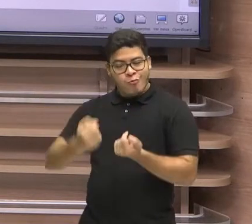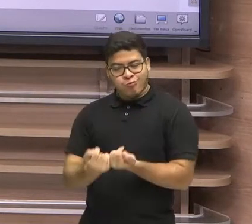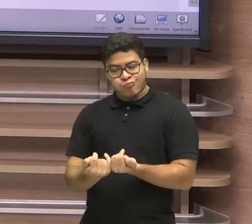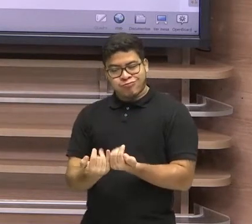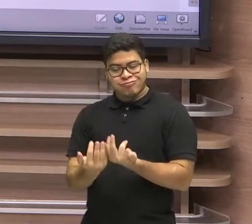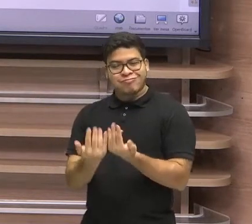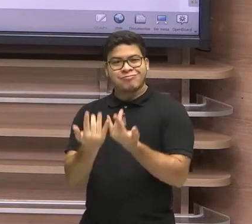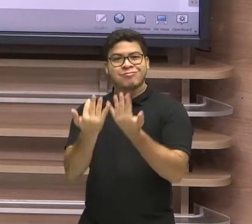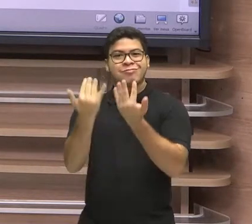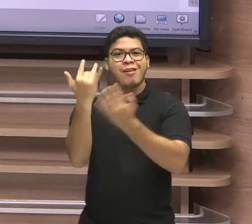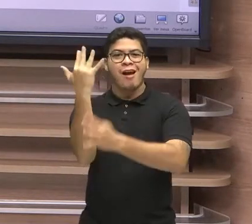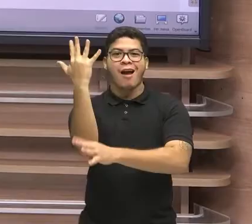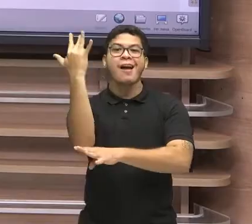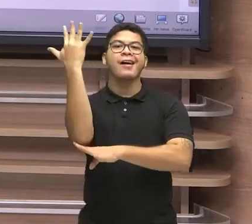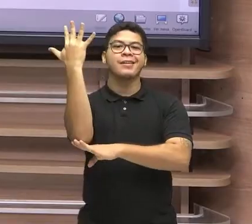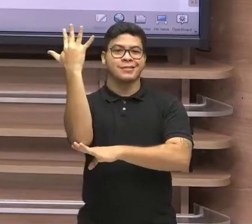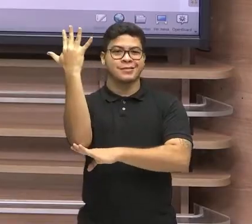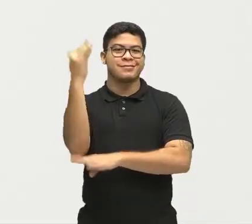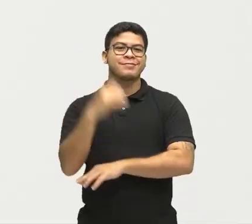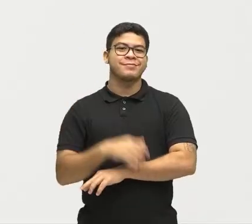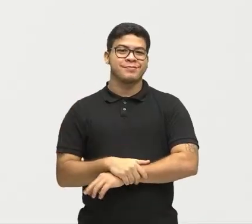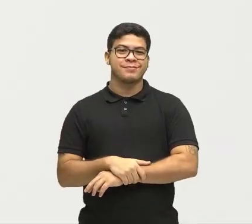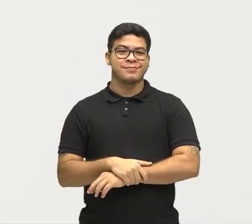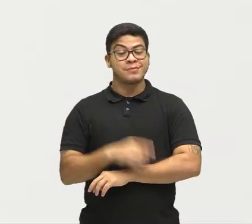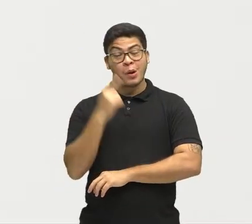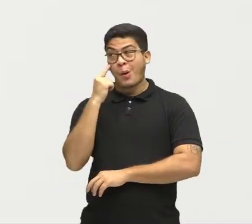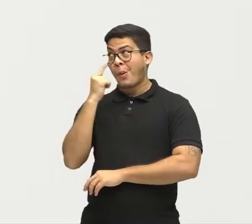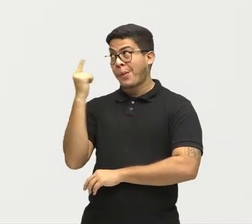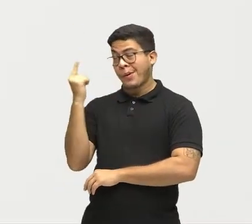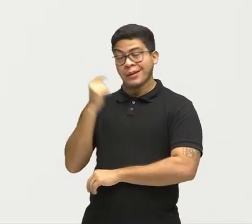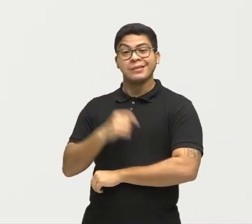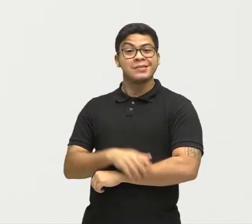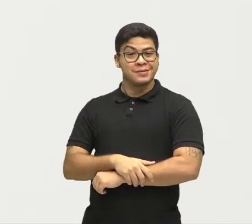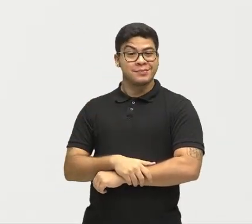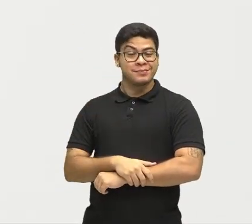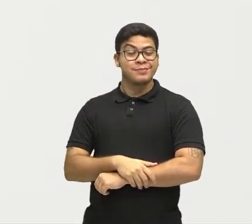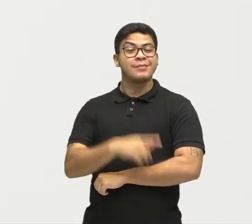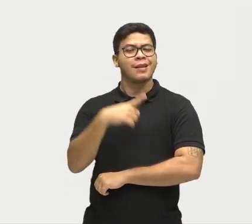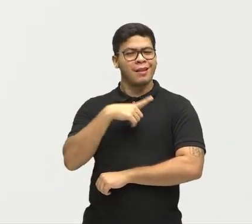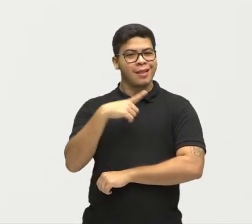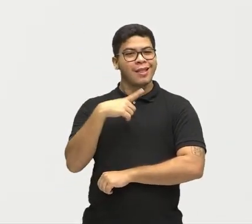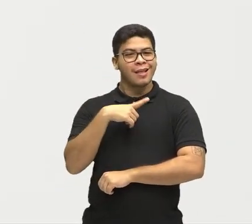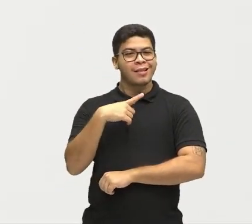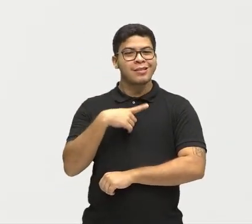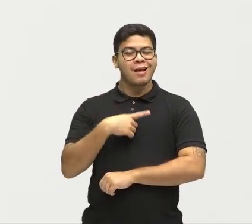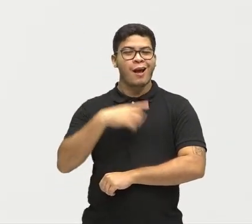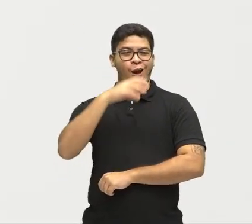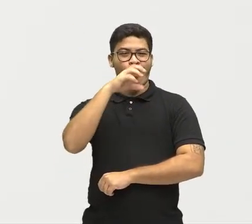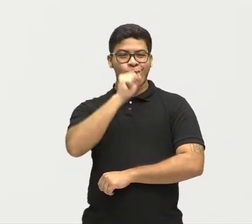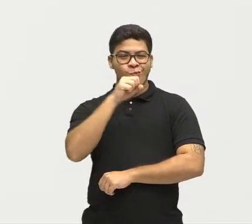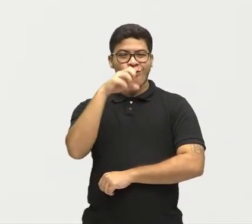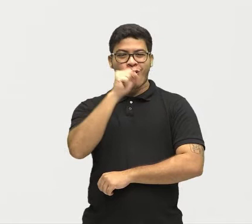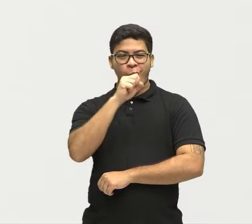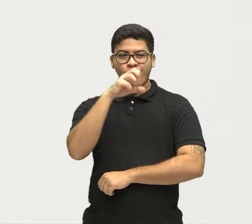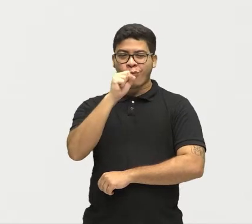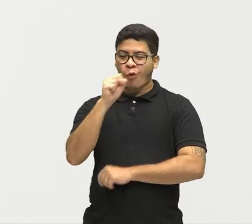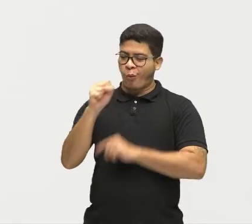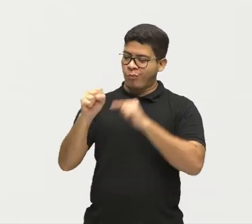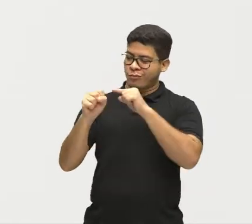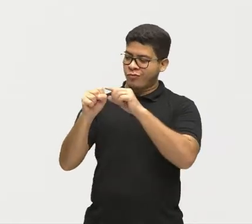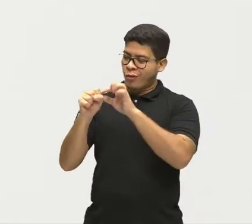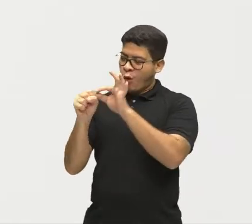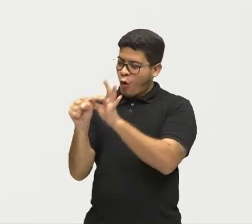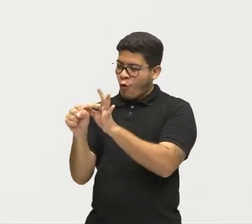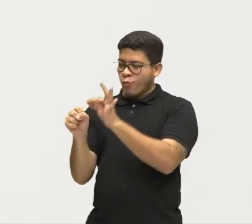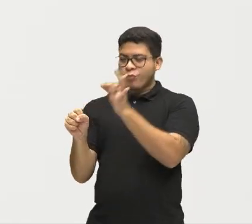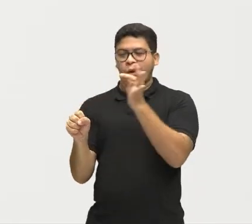sobre ela. Vamos ver aí as imagens. Olha só, a gente tem a semente da laranja, A semente da laranja fica ali no meio do